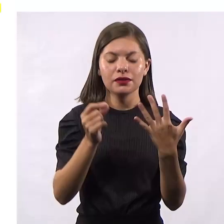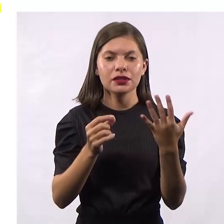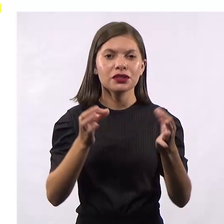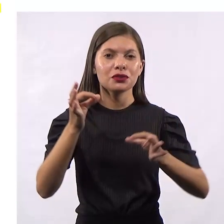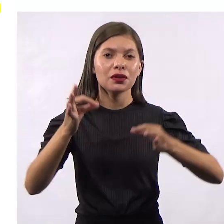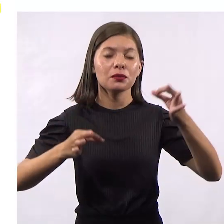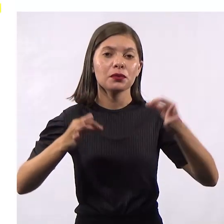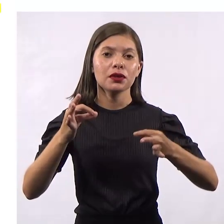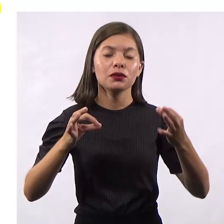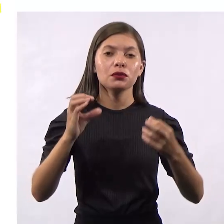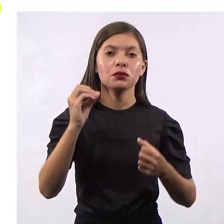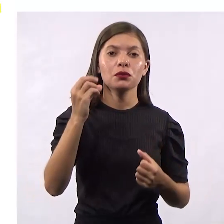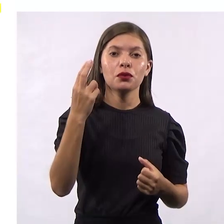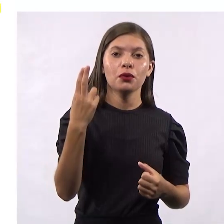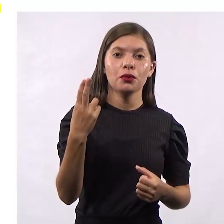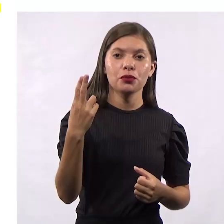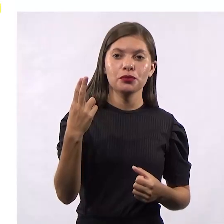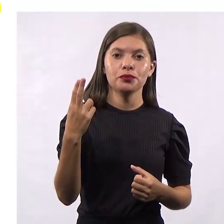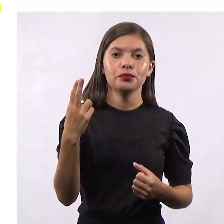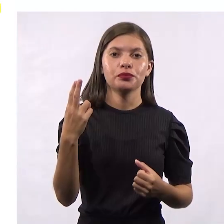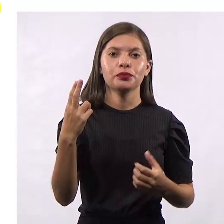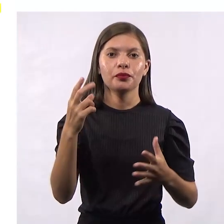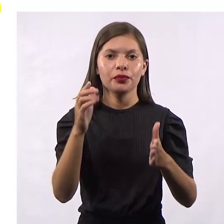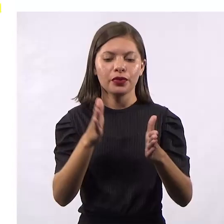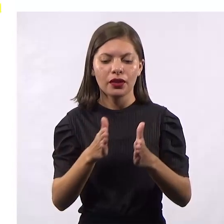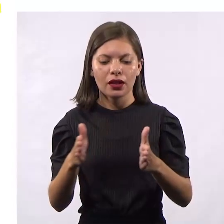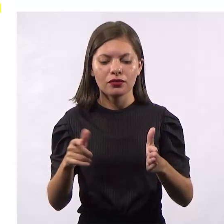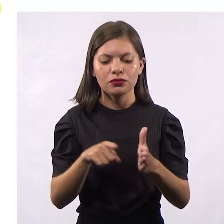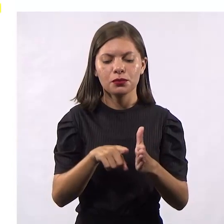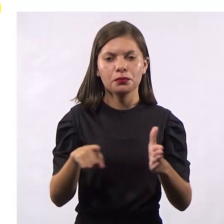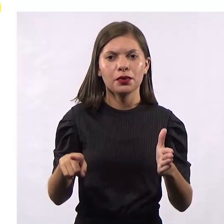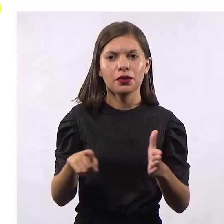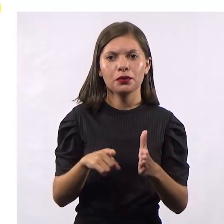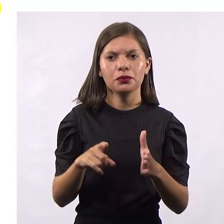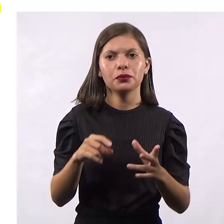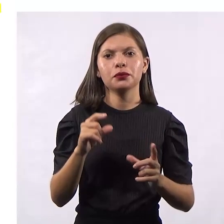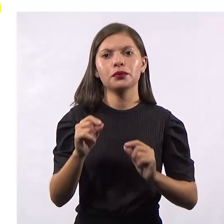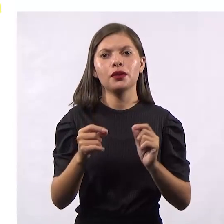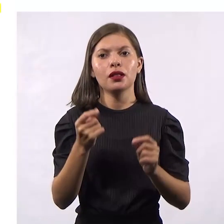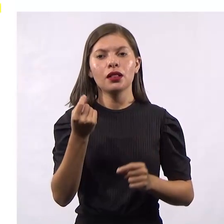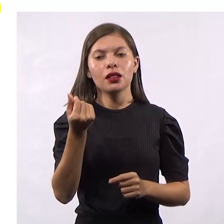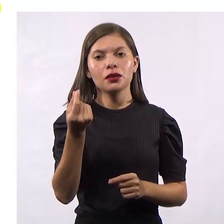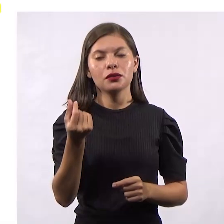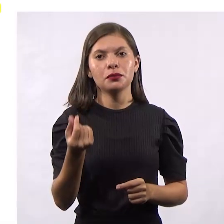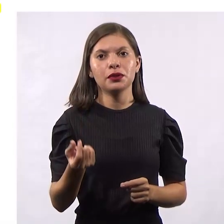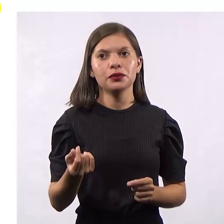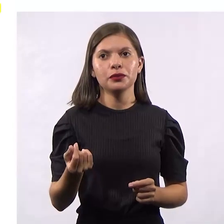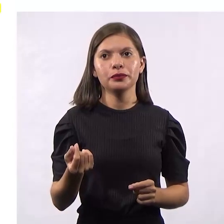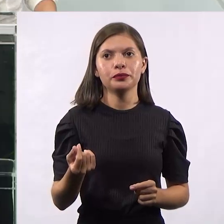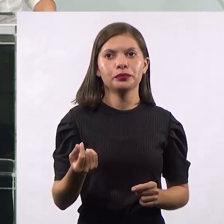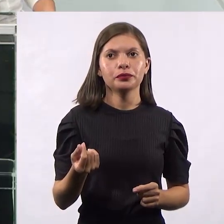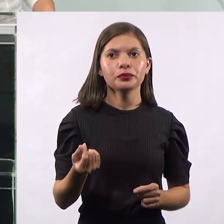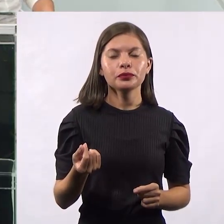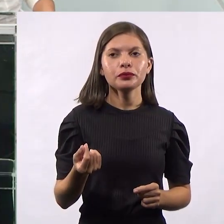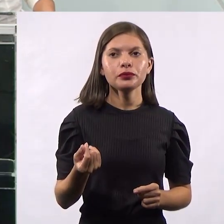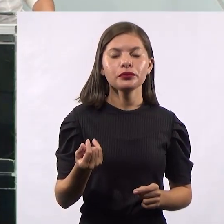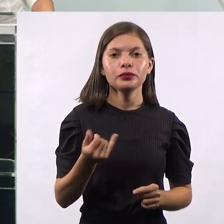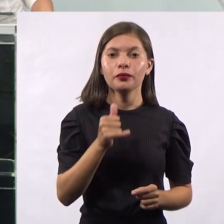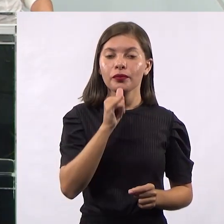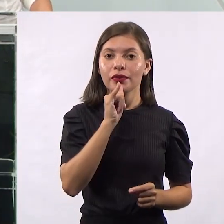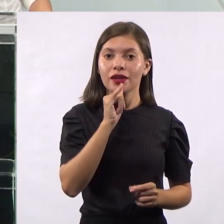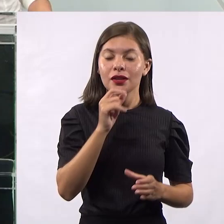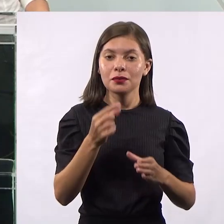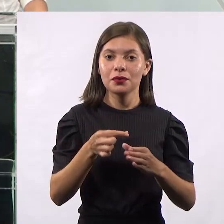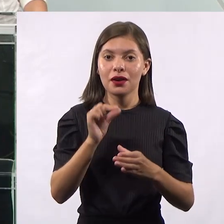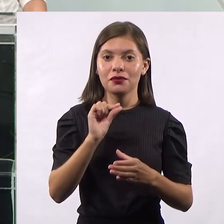de julgamento ou no período de vigência do contrato ou da ata de registros de preço. Então, aqui, Eu dei o